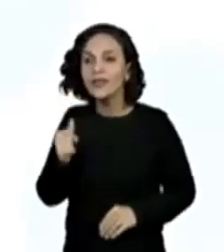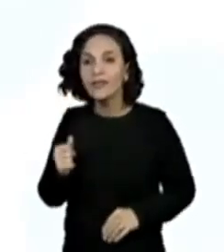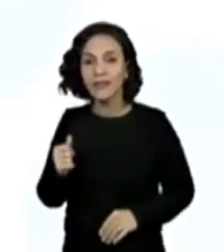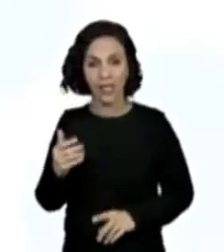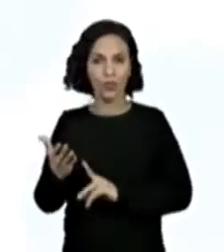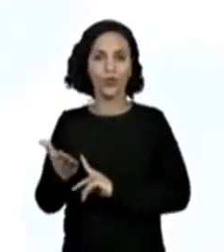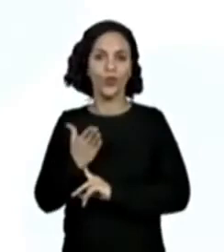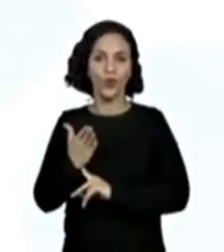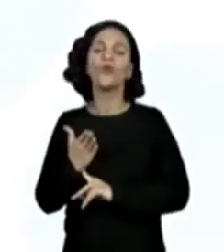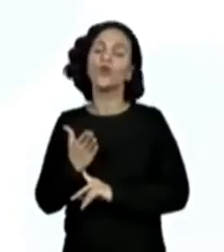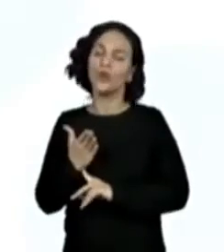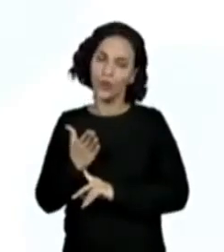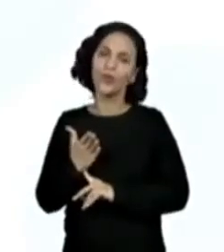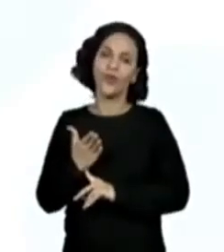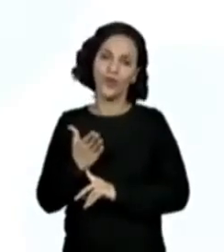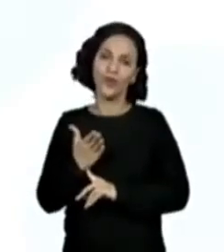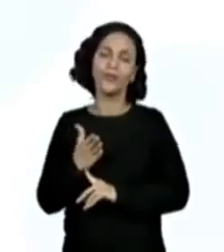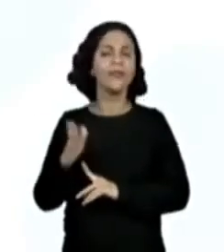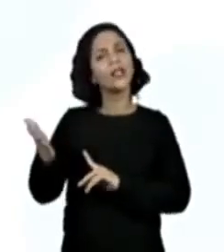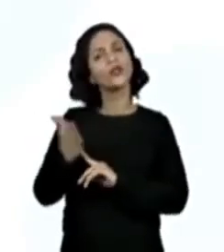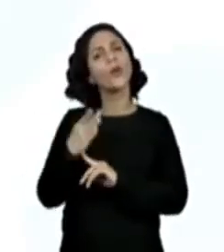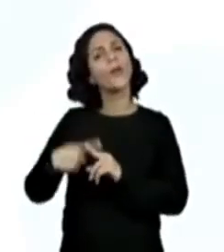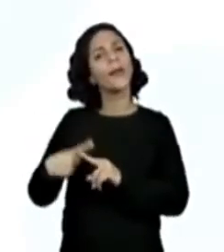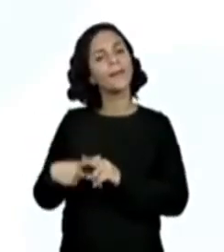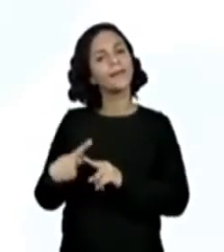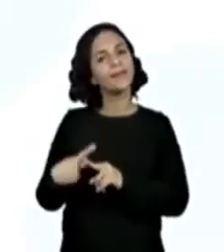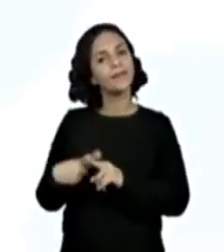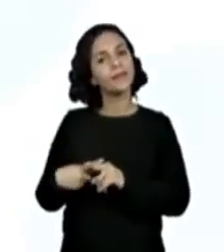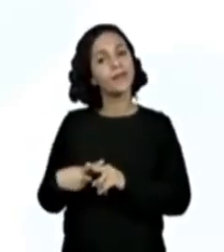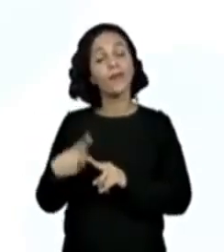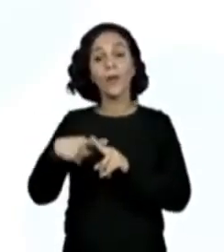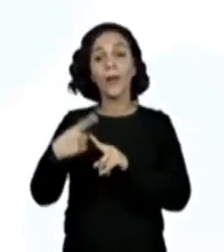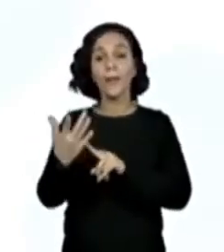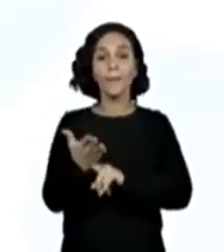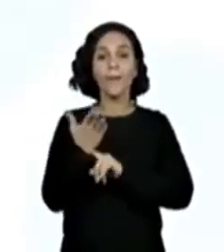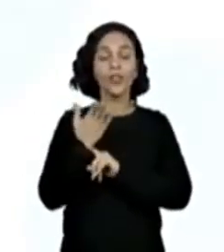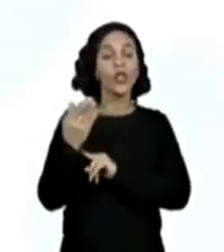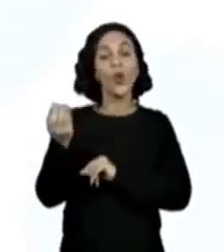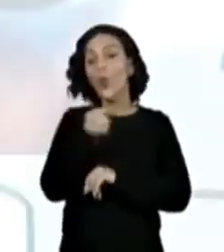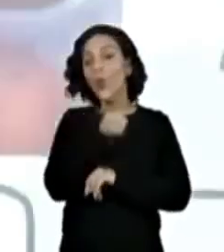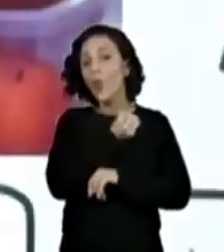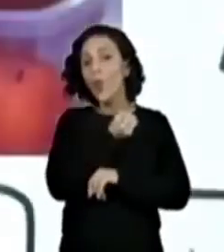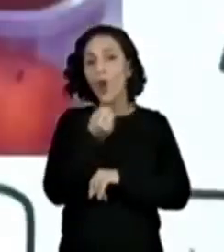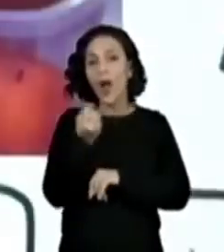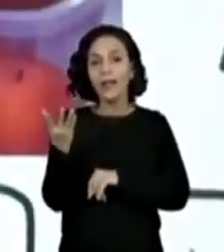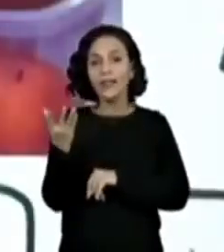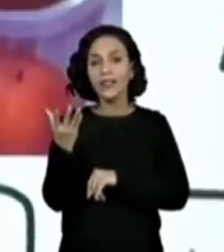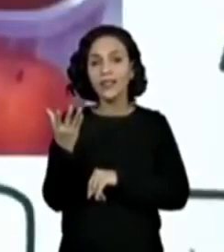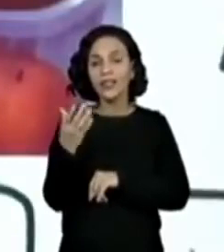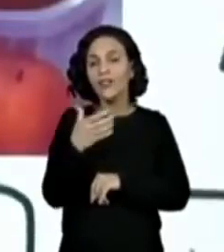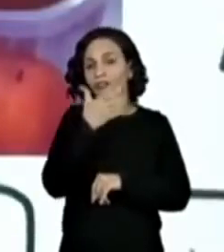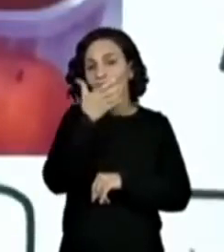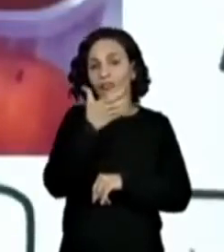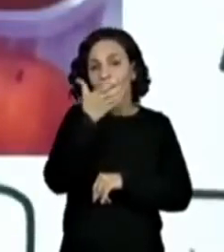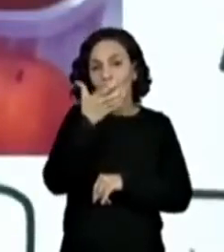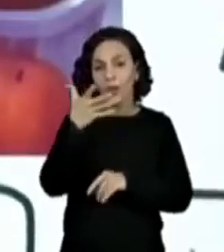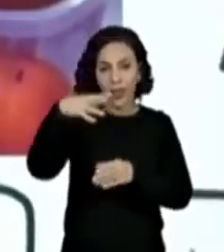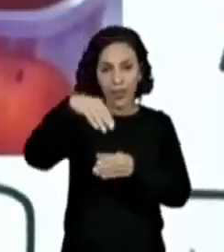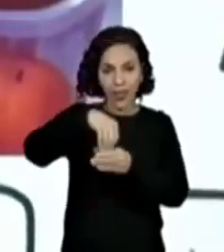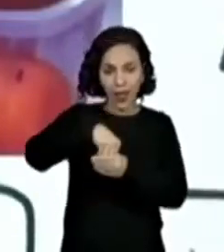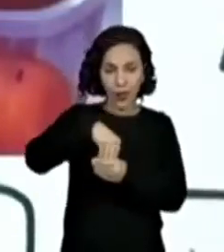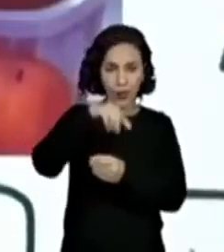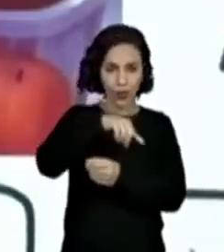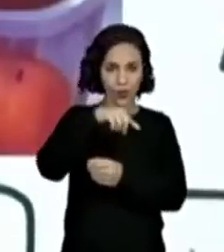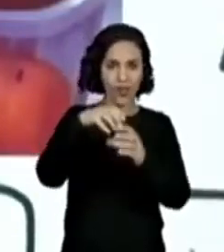Ajudou, muito bem. Ela nos ajudou porque ela trouxe a quantidade de caquis dentro da embalagem, que